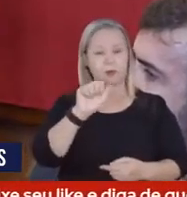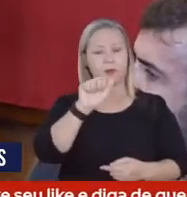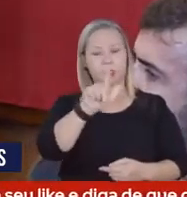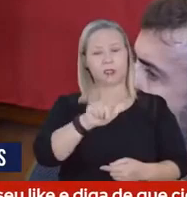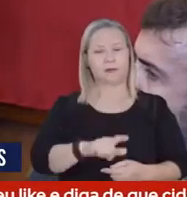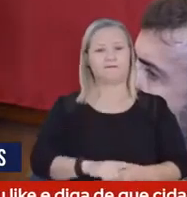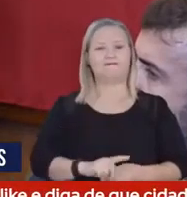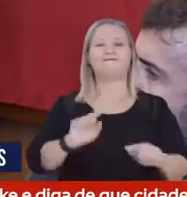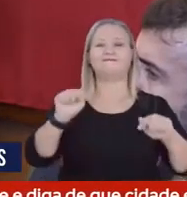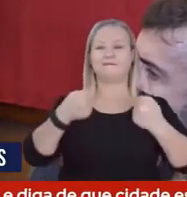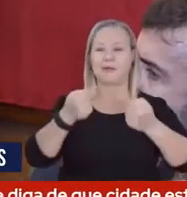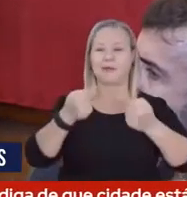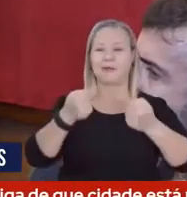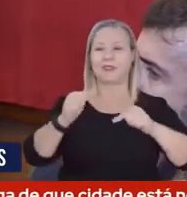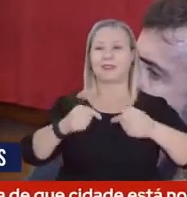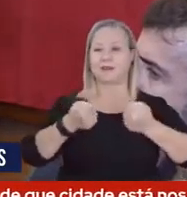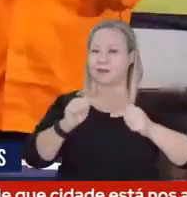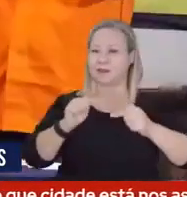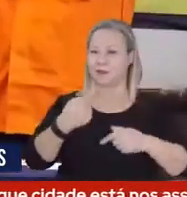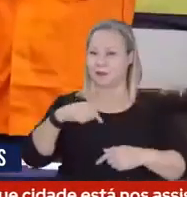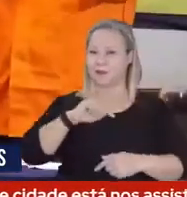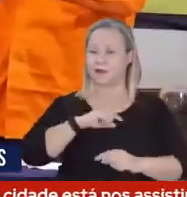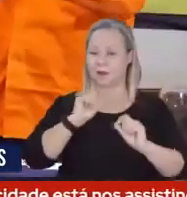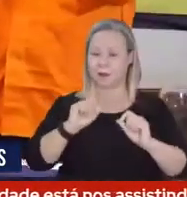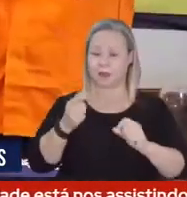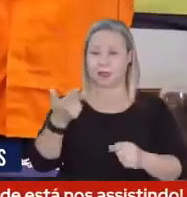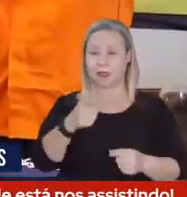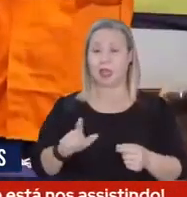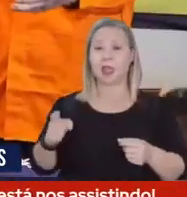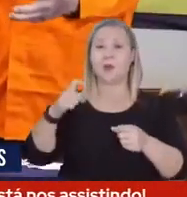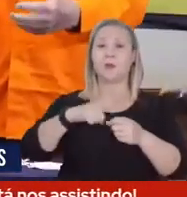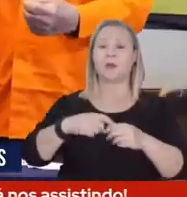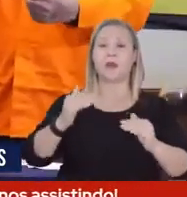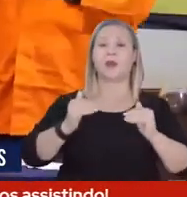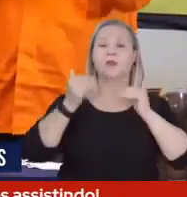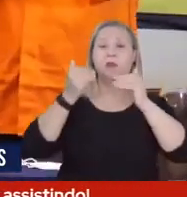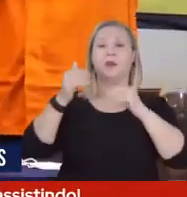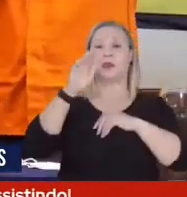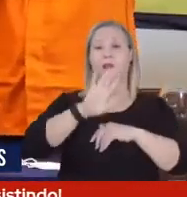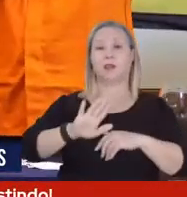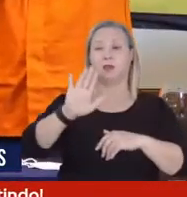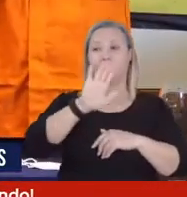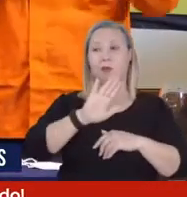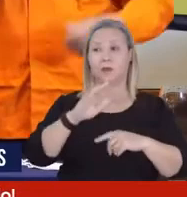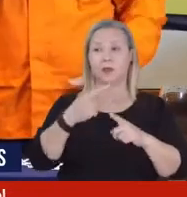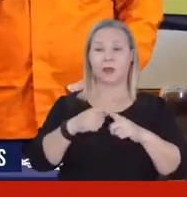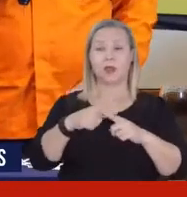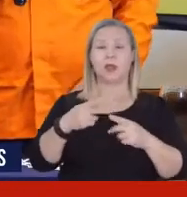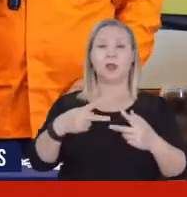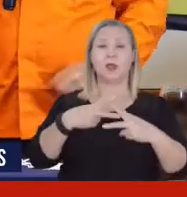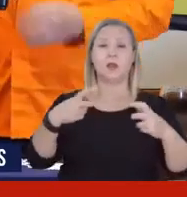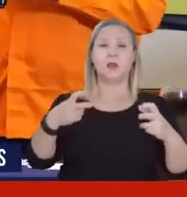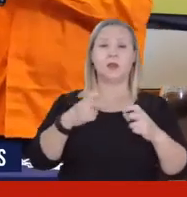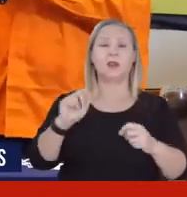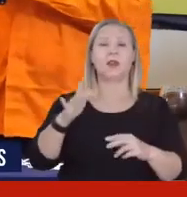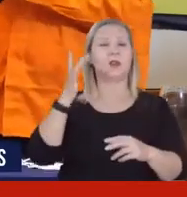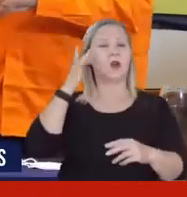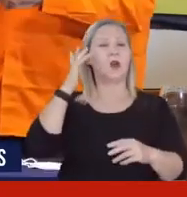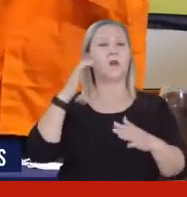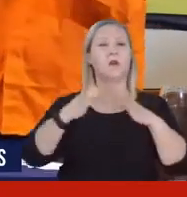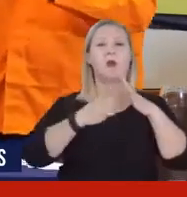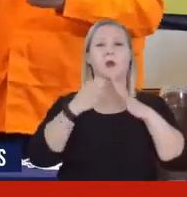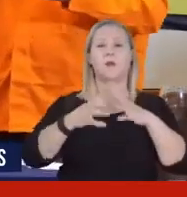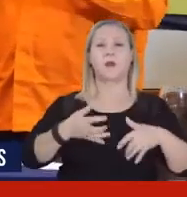que recuperar a soberania nacional. E por que, repito, por que a Petrobras é importante? Não é só porque é uma companhia de energia,